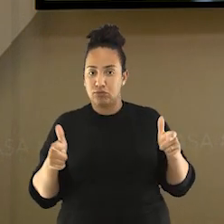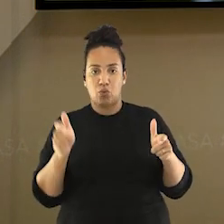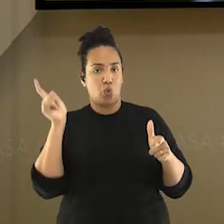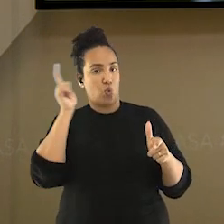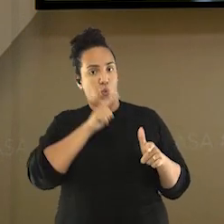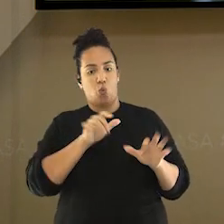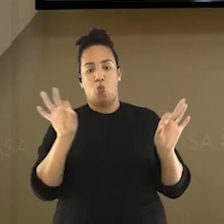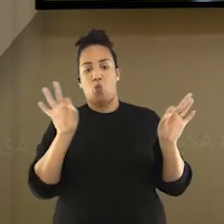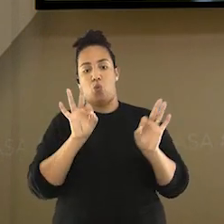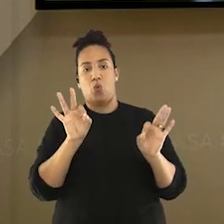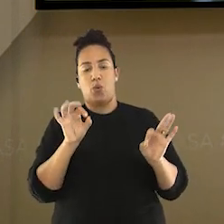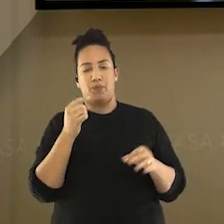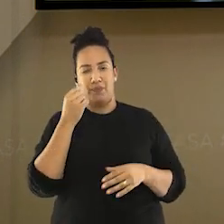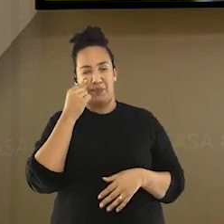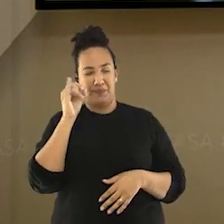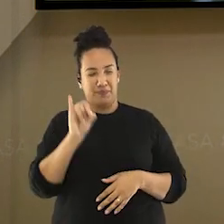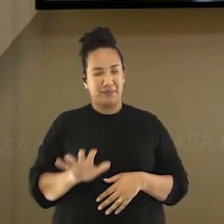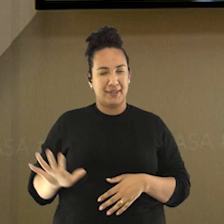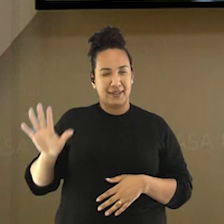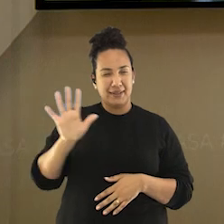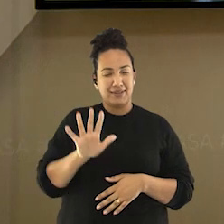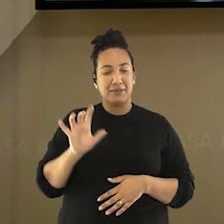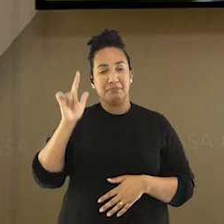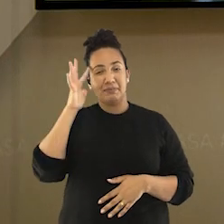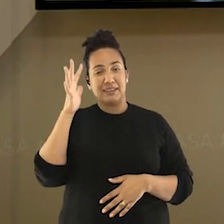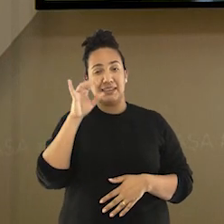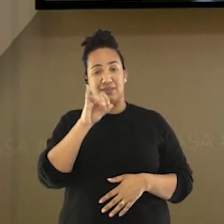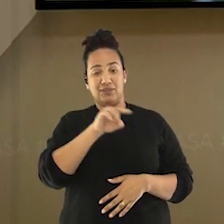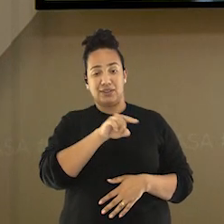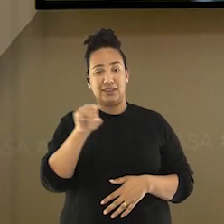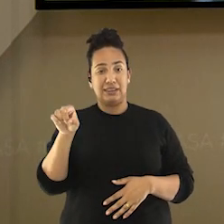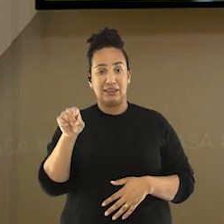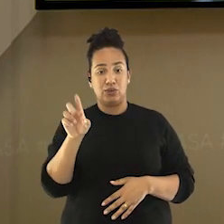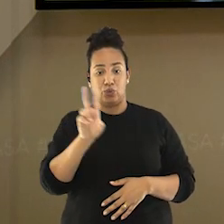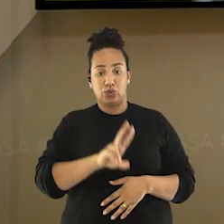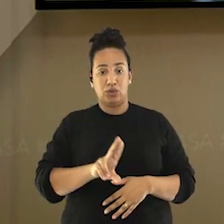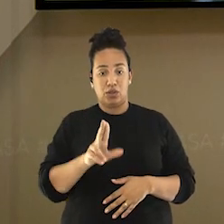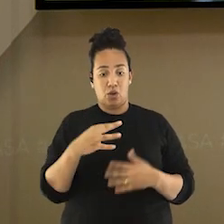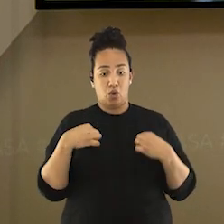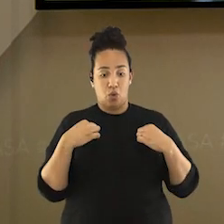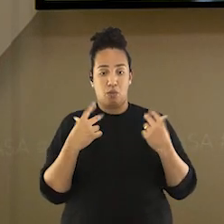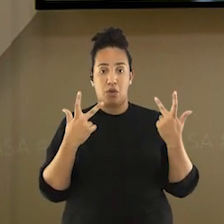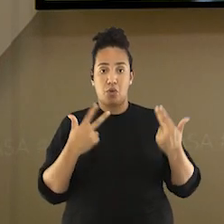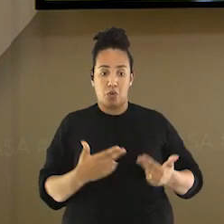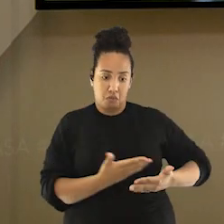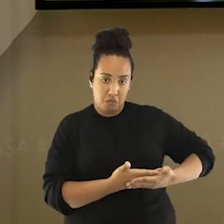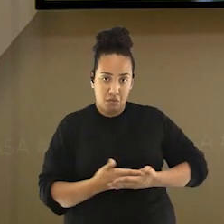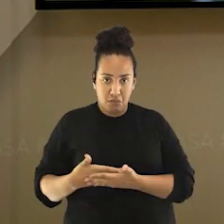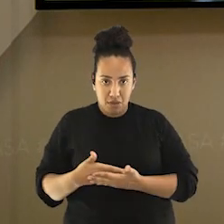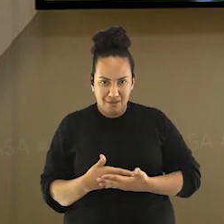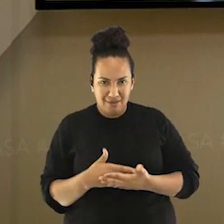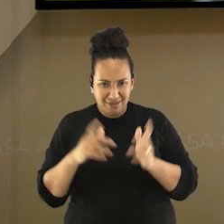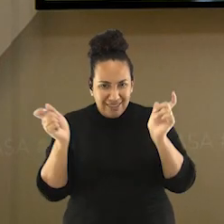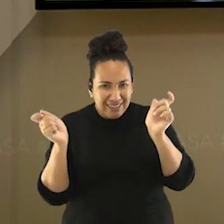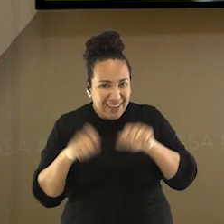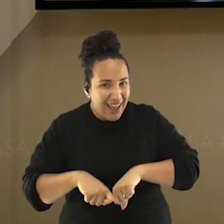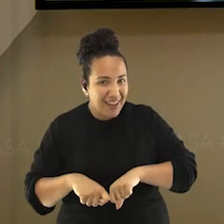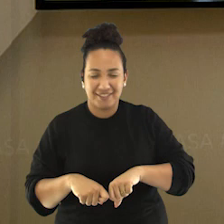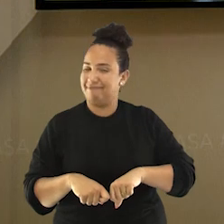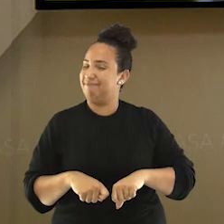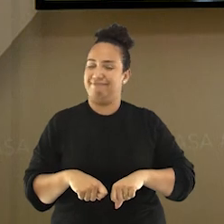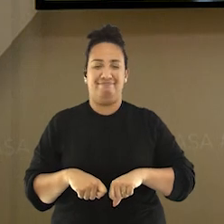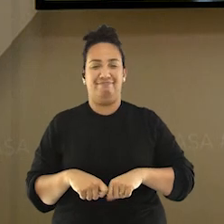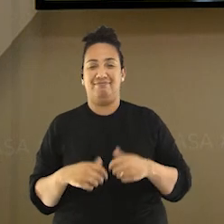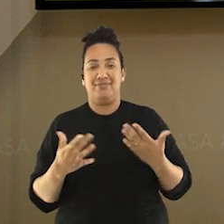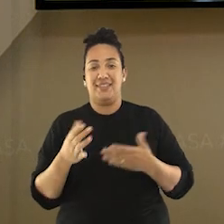Imagine você, né, olha só essa figura que maravilha, se tivesse que usar roupas de quando era bebê. Caberiam? Não, né? E o que a gente